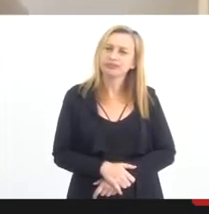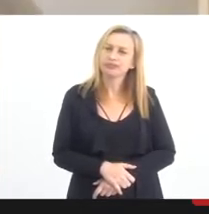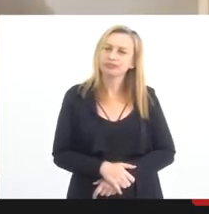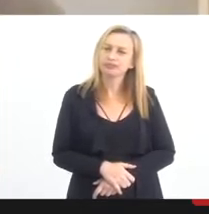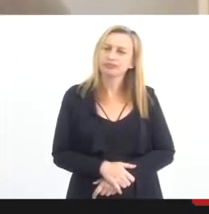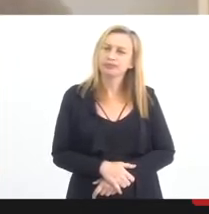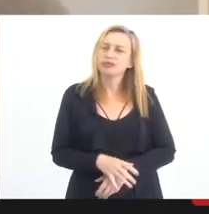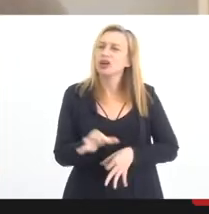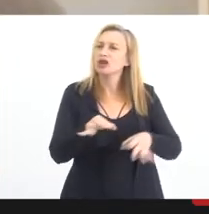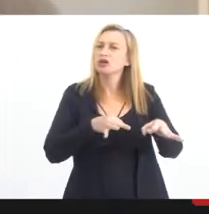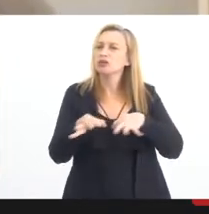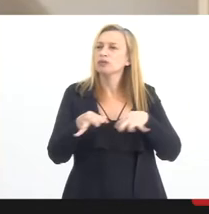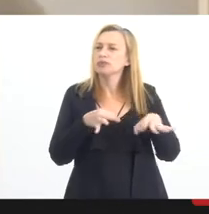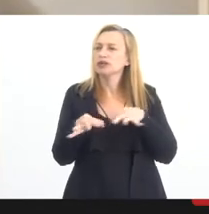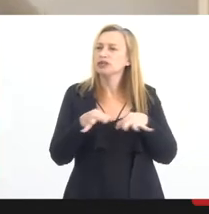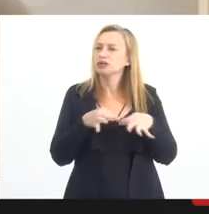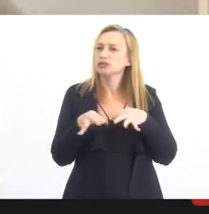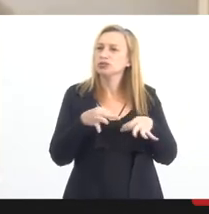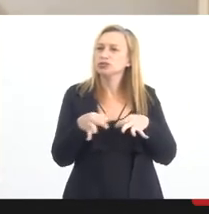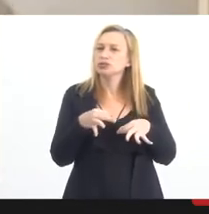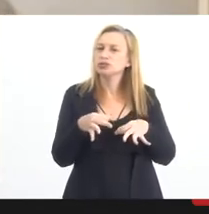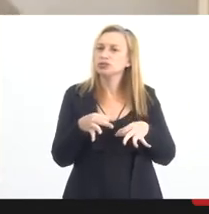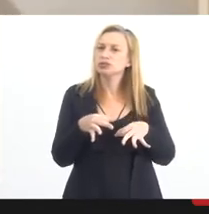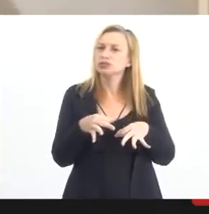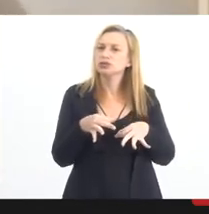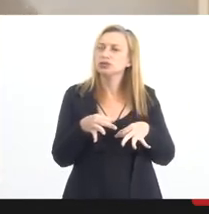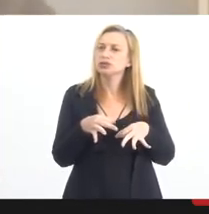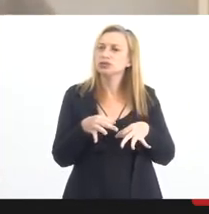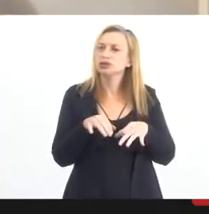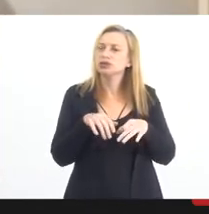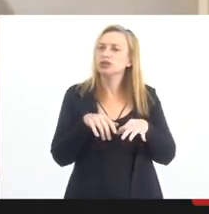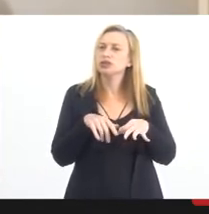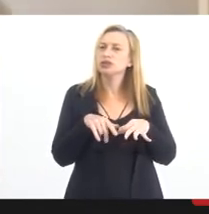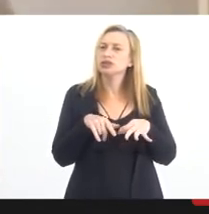ao plano de cargos, né?